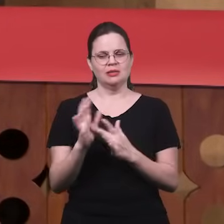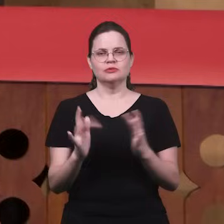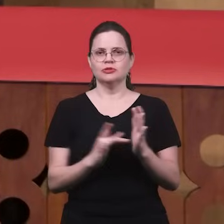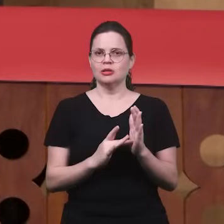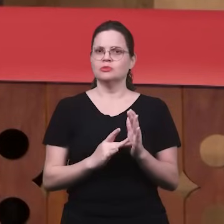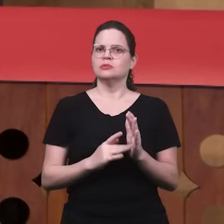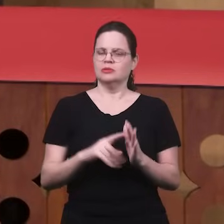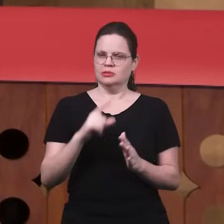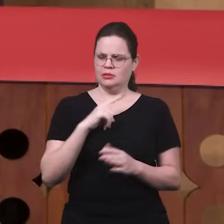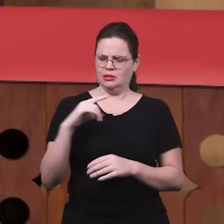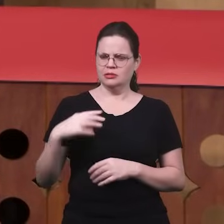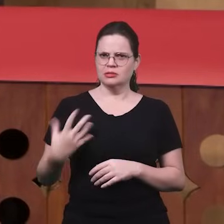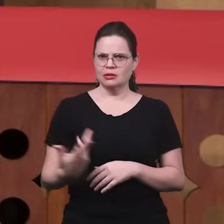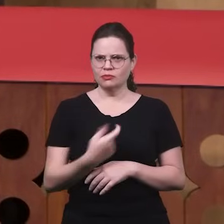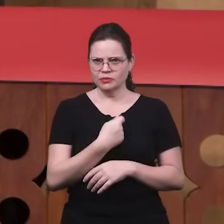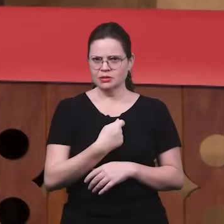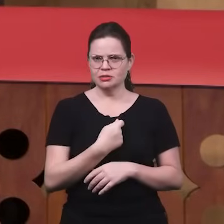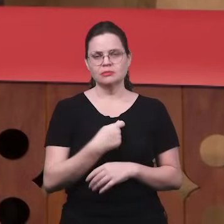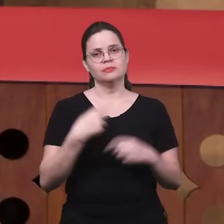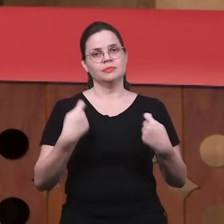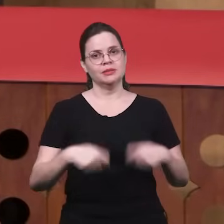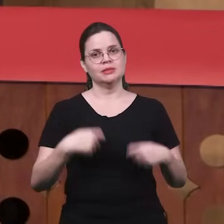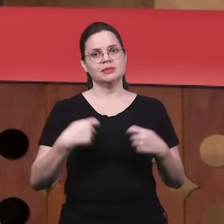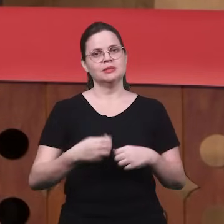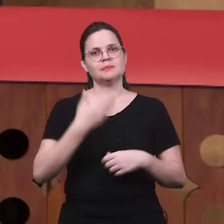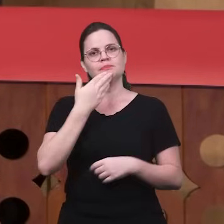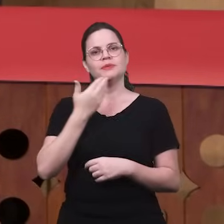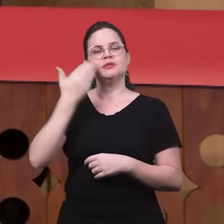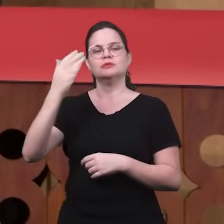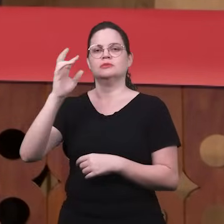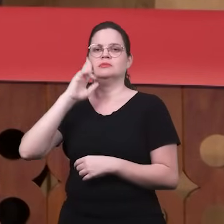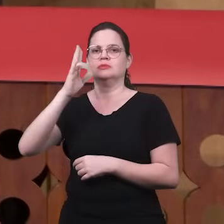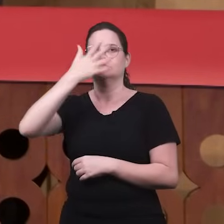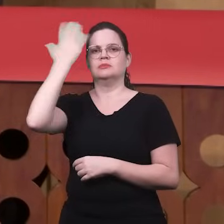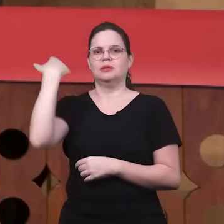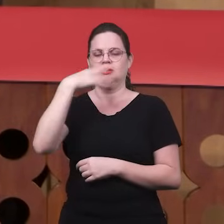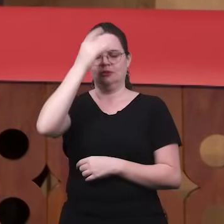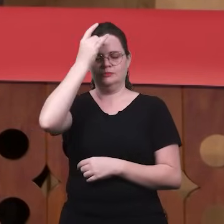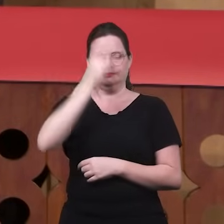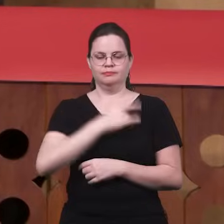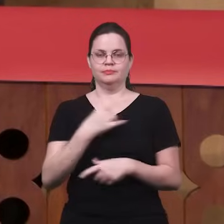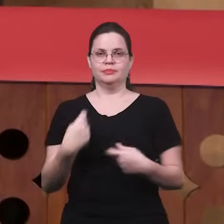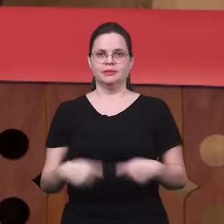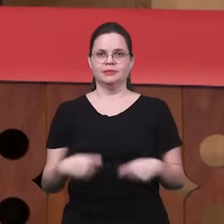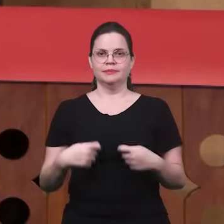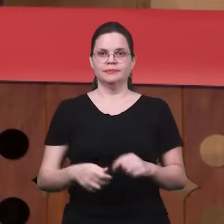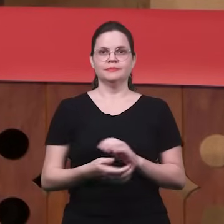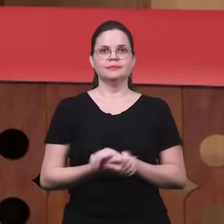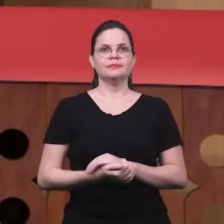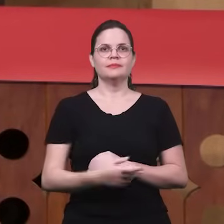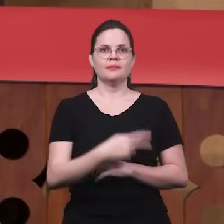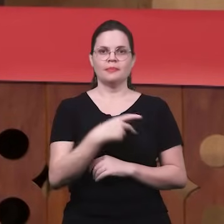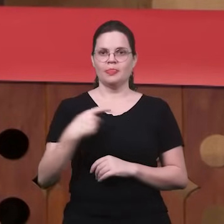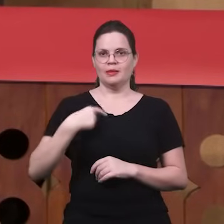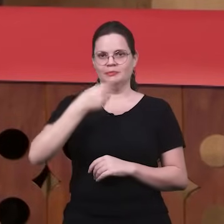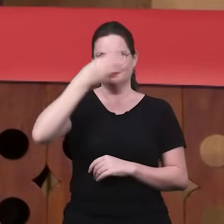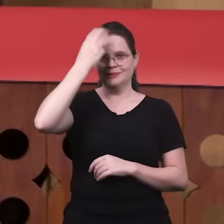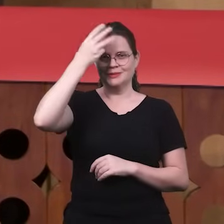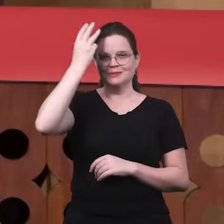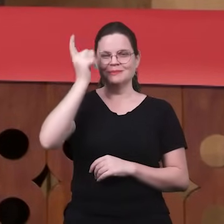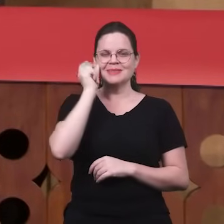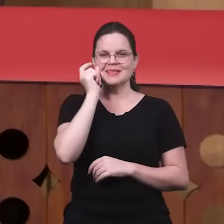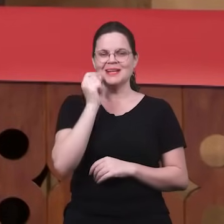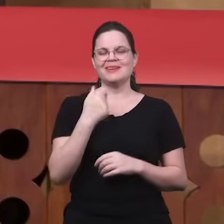uma experiência de salvação, devem buscar o batismo com o Espírito Santo. Pastor Marcelo, agradeço muito a